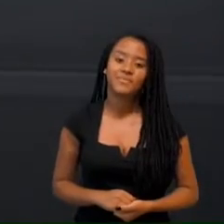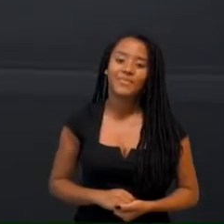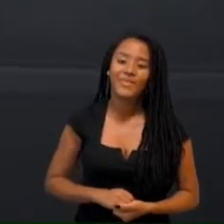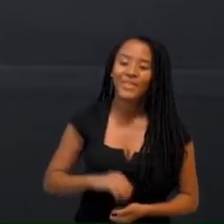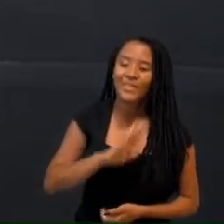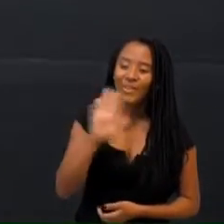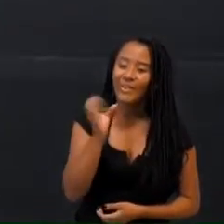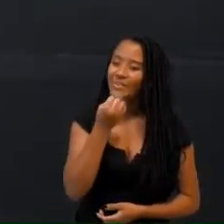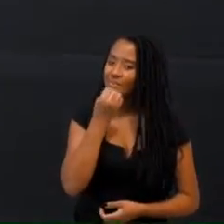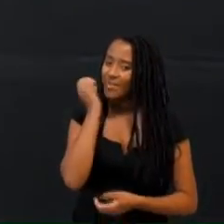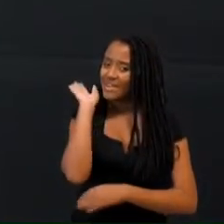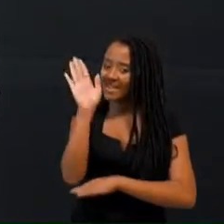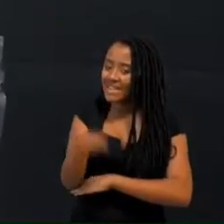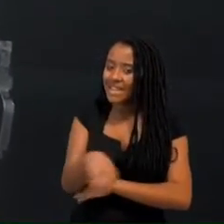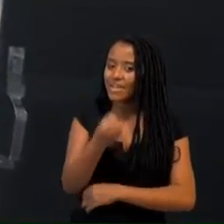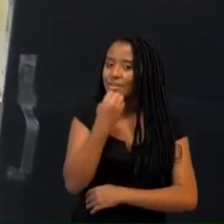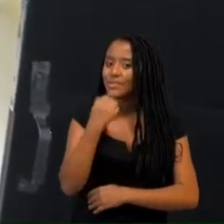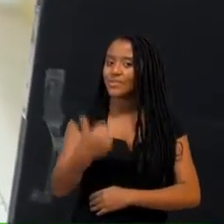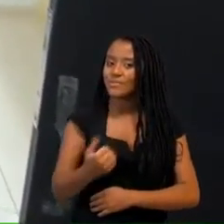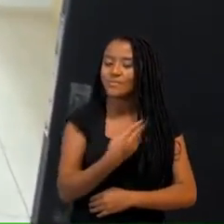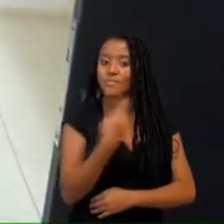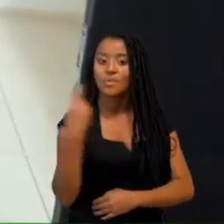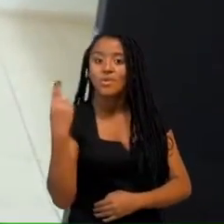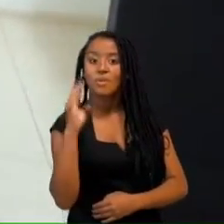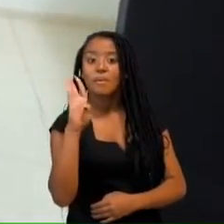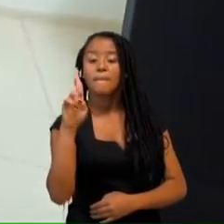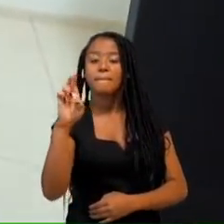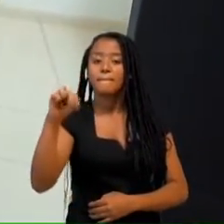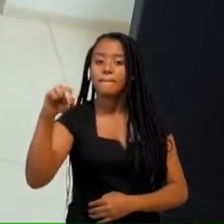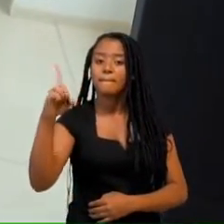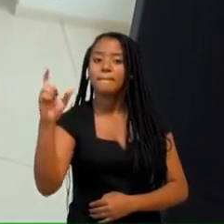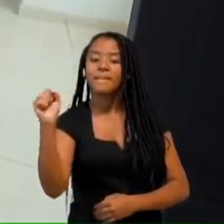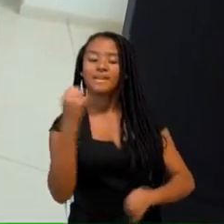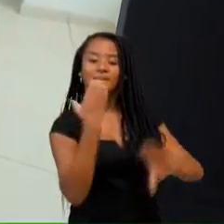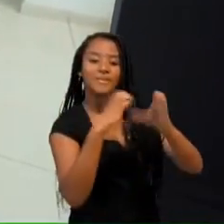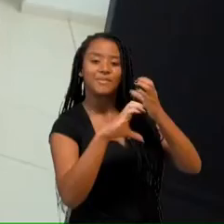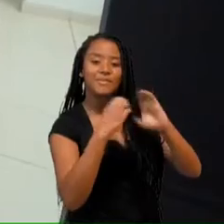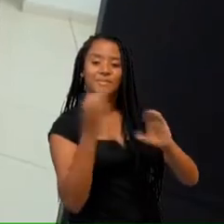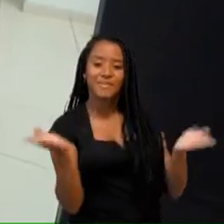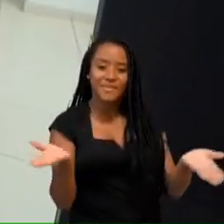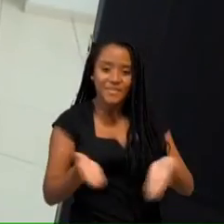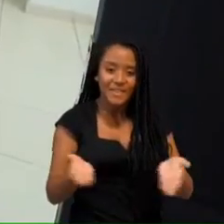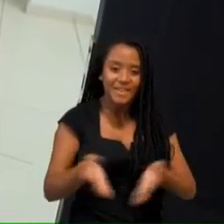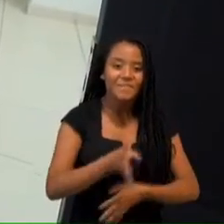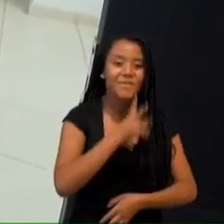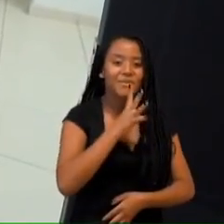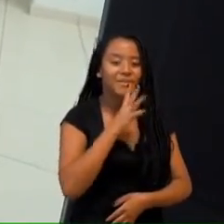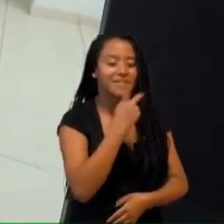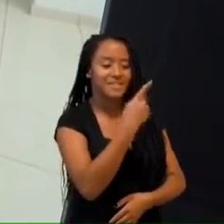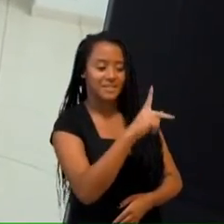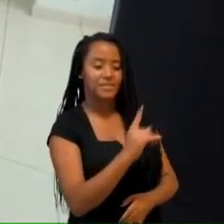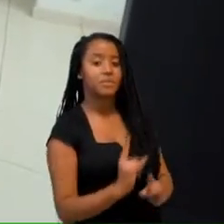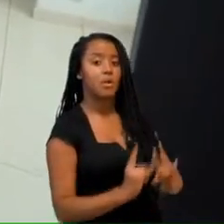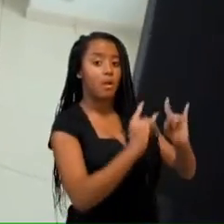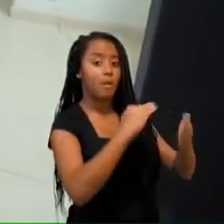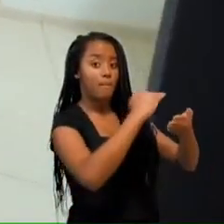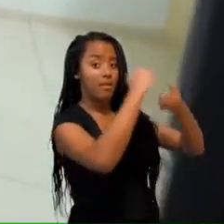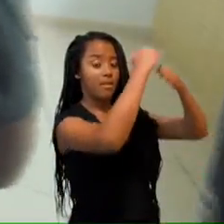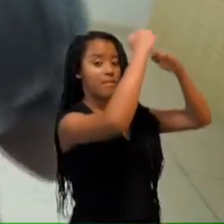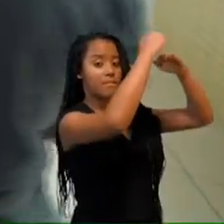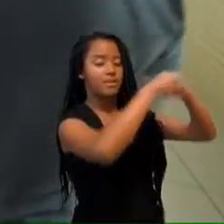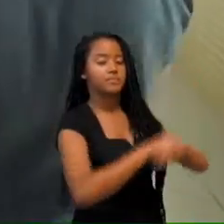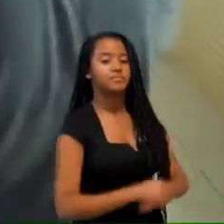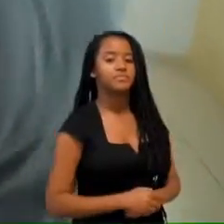Oi boa tarde oi boa tarde bem Eu sou a Brenda do comunica e vim aqui conhecer seu apartamento por favor entra ah Posso ficar à